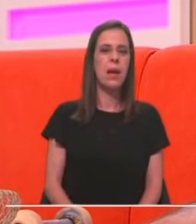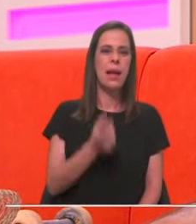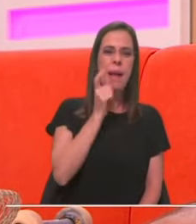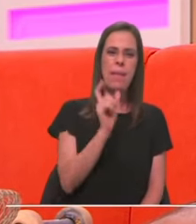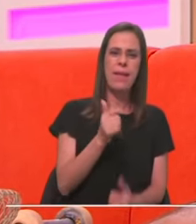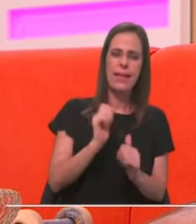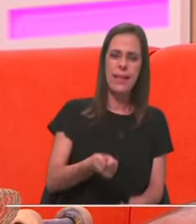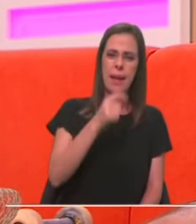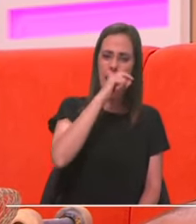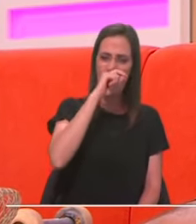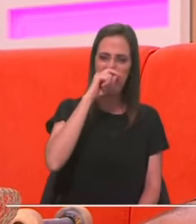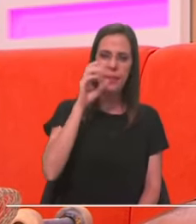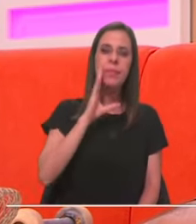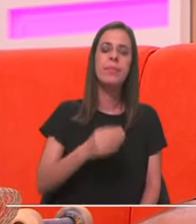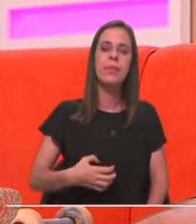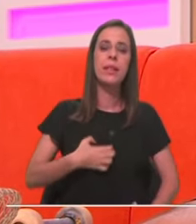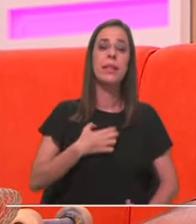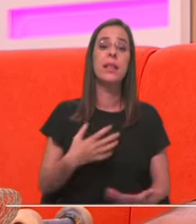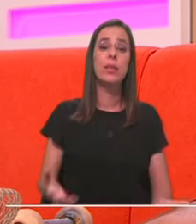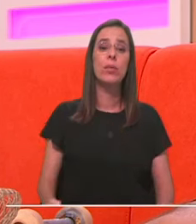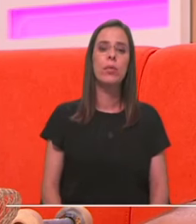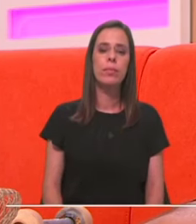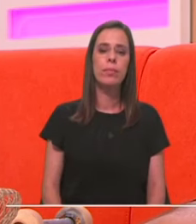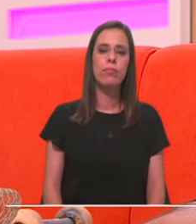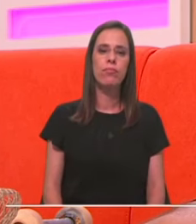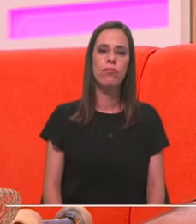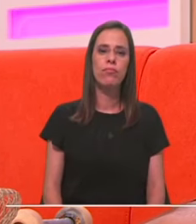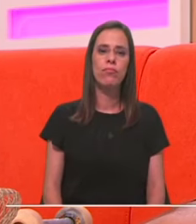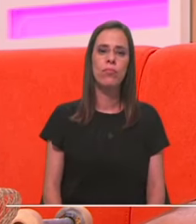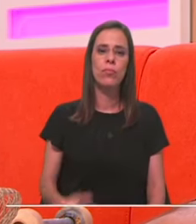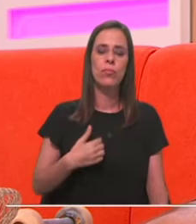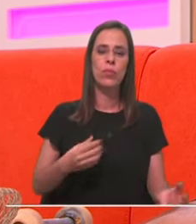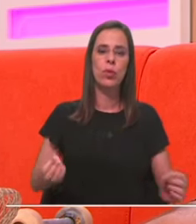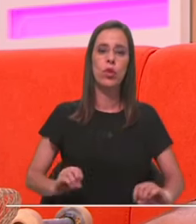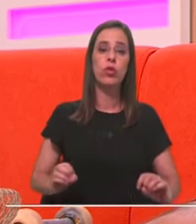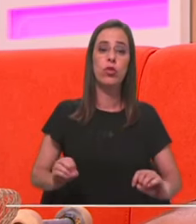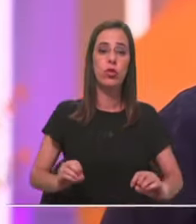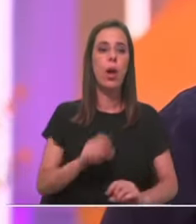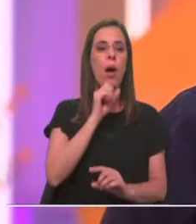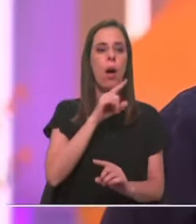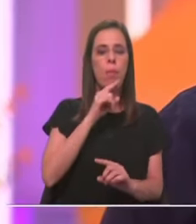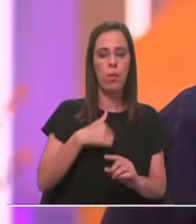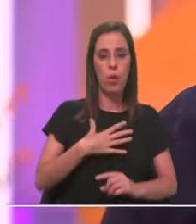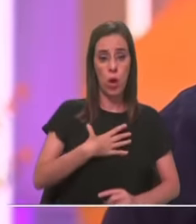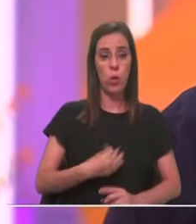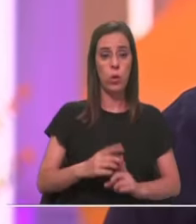certa conta-me lá ah não sei sinto que não não não não tive algumas oportunidades que gostava de ter